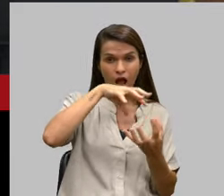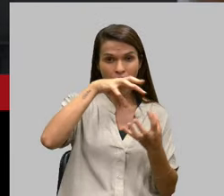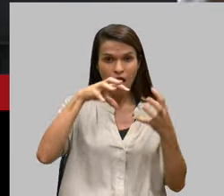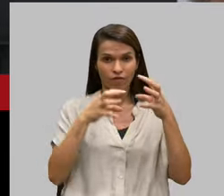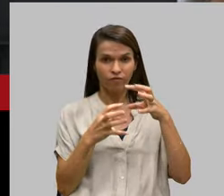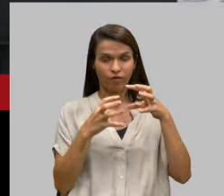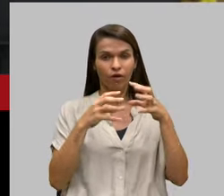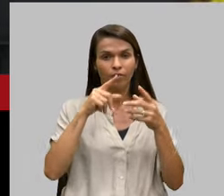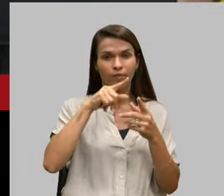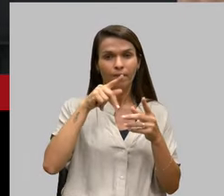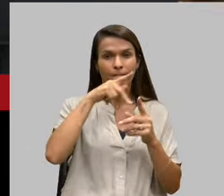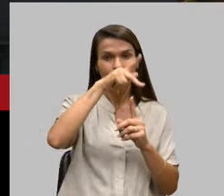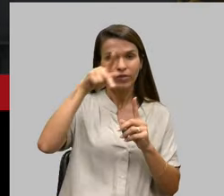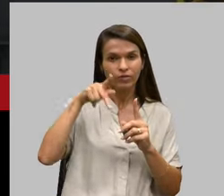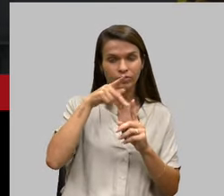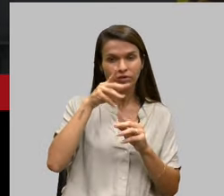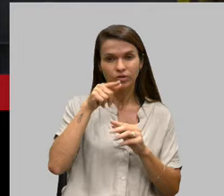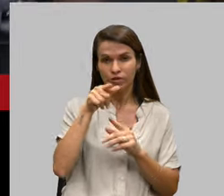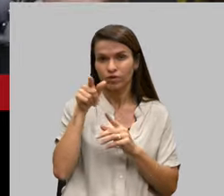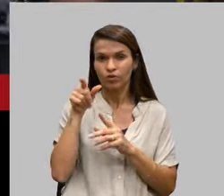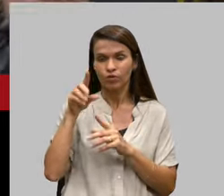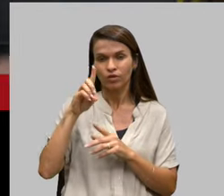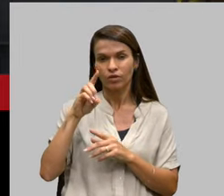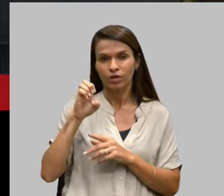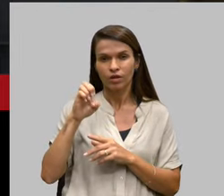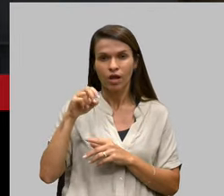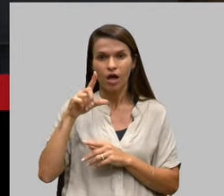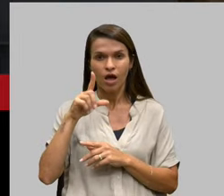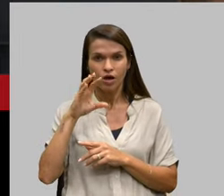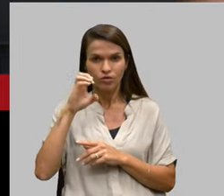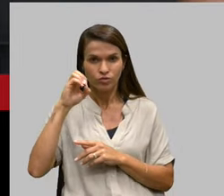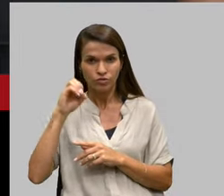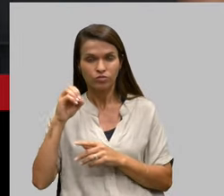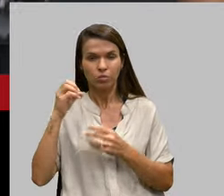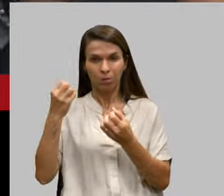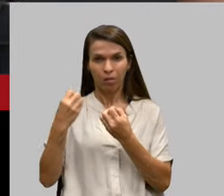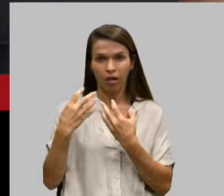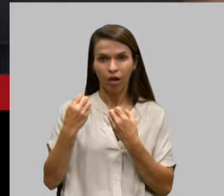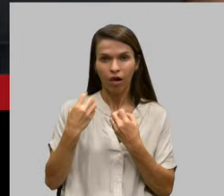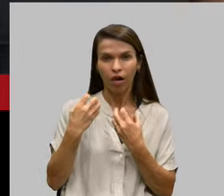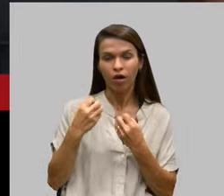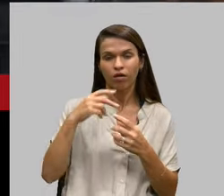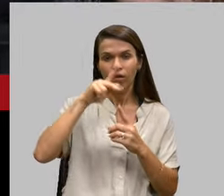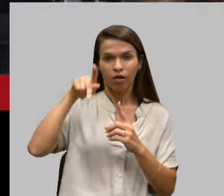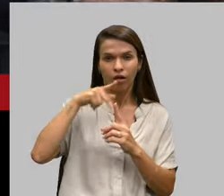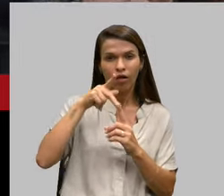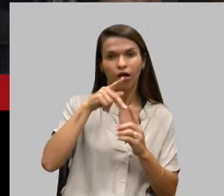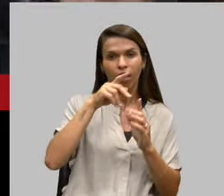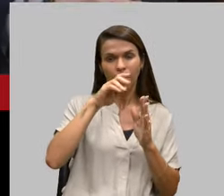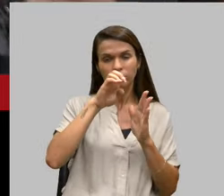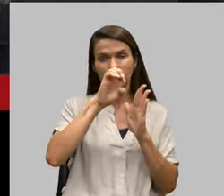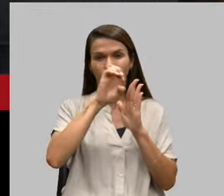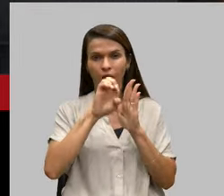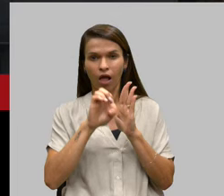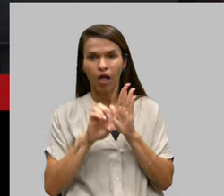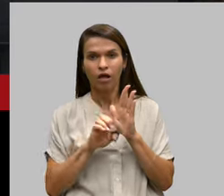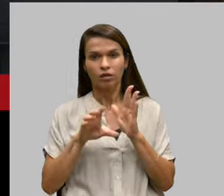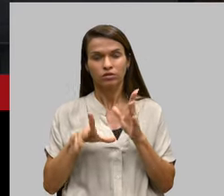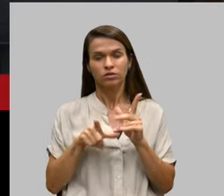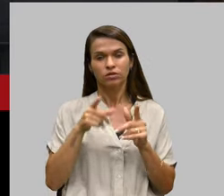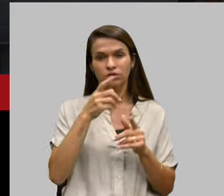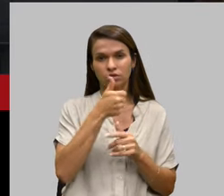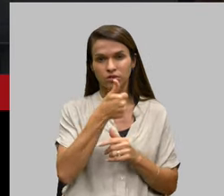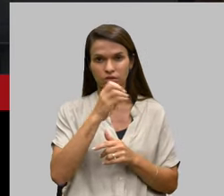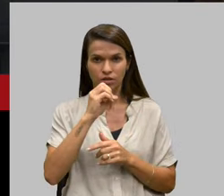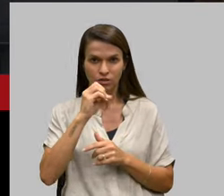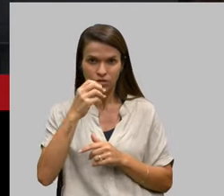o déf nos deu uma aula agora né nos deu uma aula aqui de previdência passou por todas as emendas e chegou na emenda 103 então